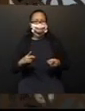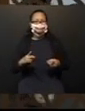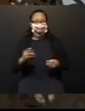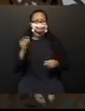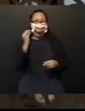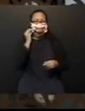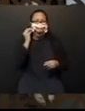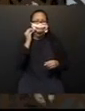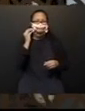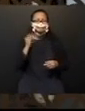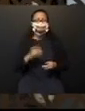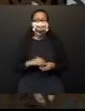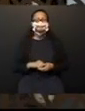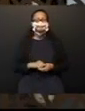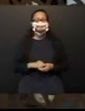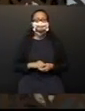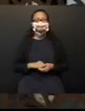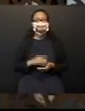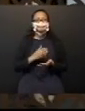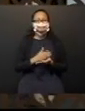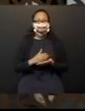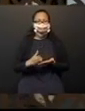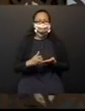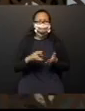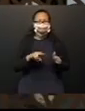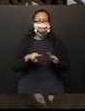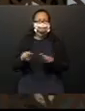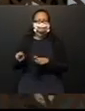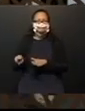Então, vamos lá. Iniciando a semana, né?